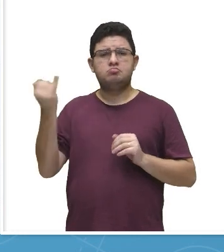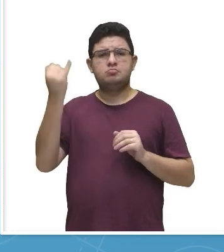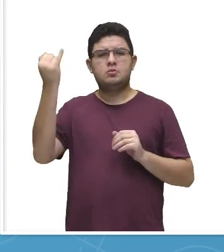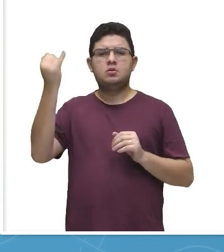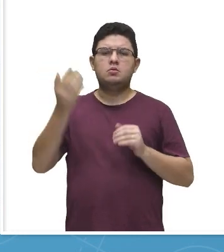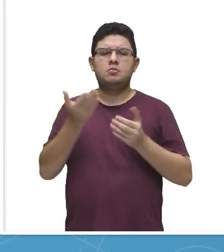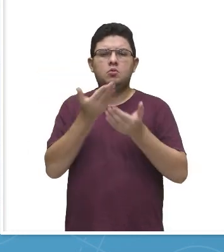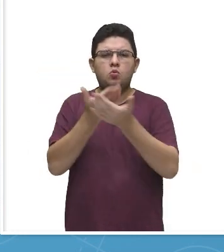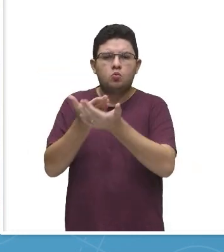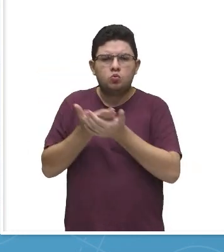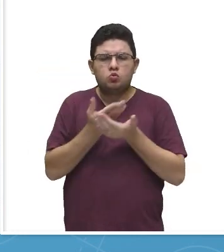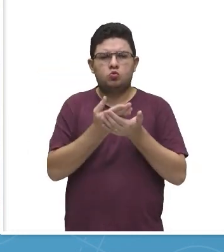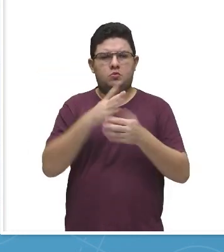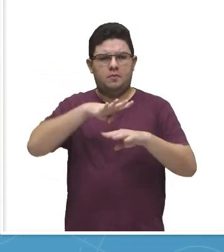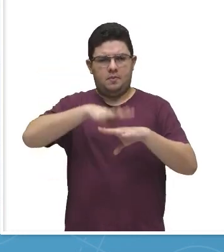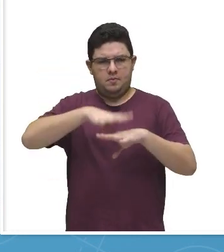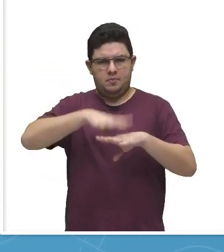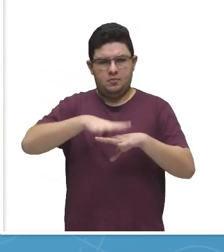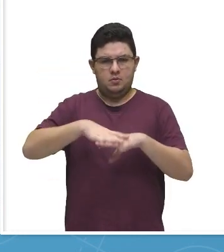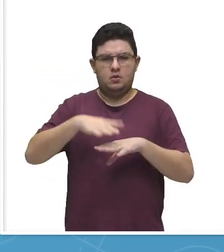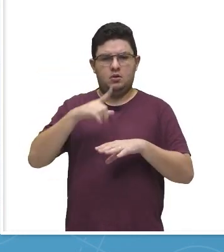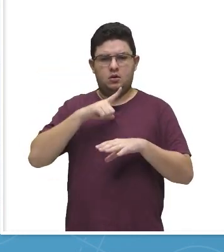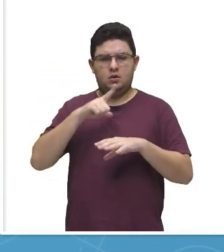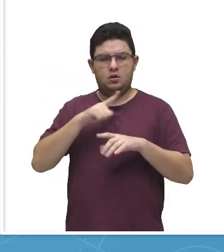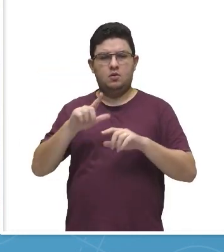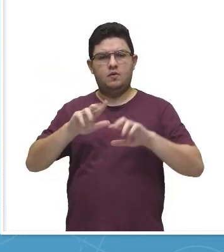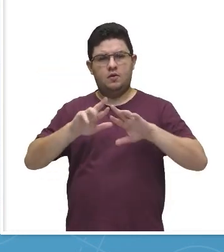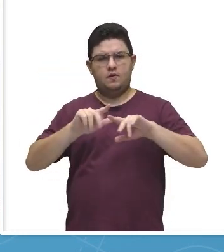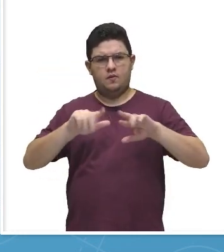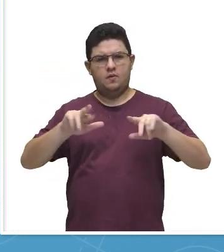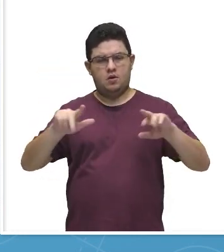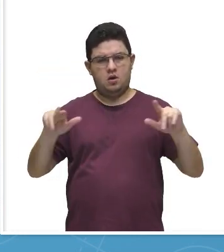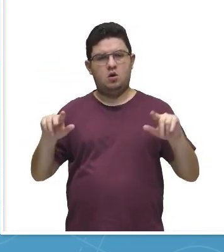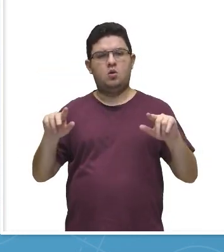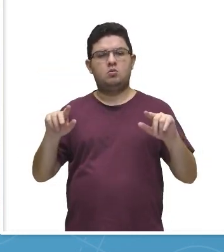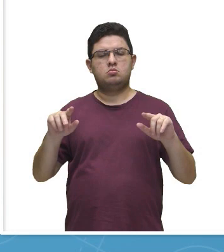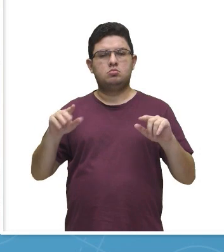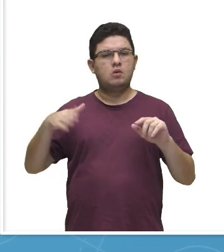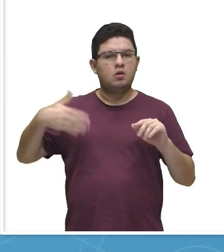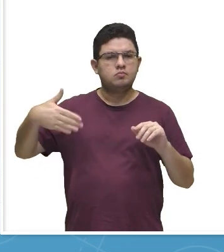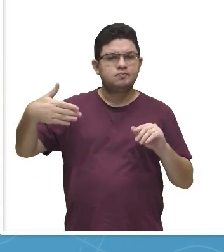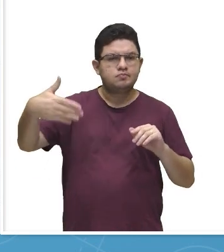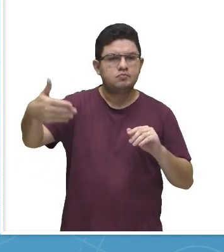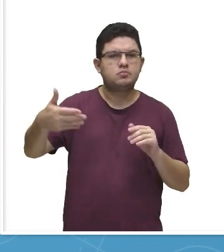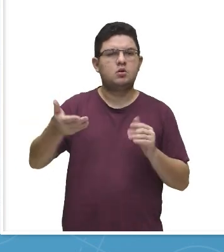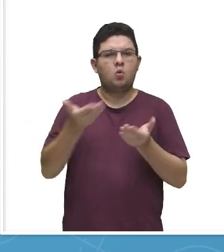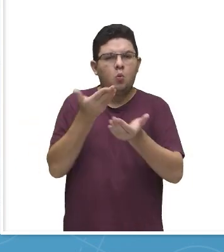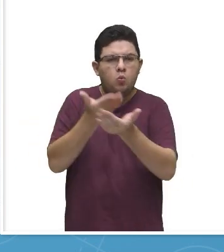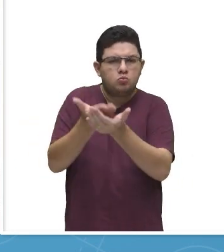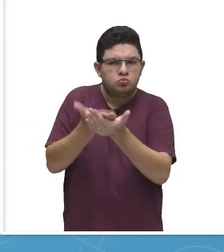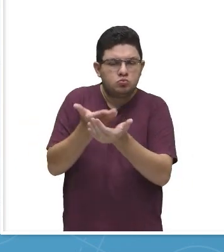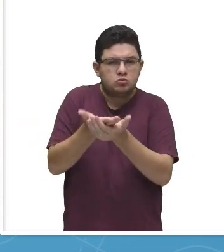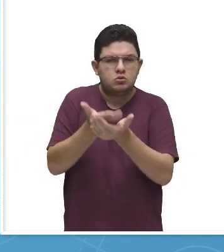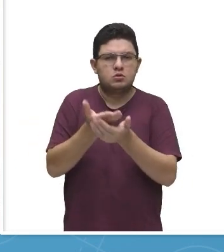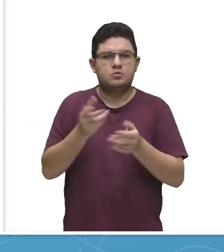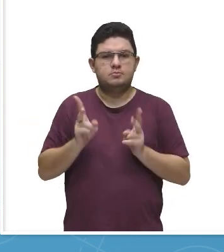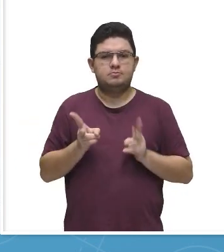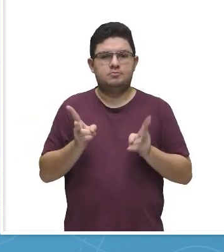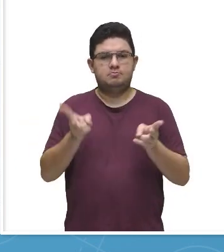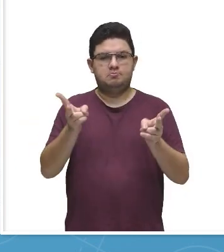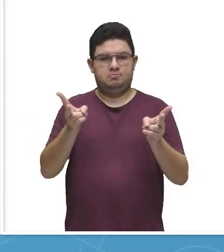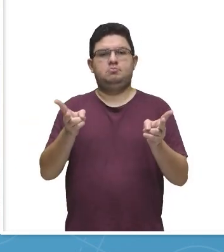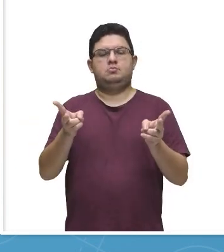matemática. São operações e propriedades que vão vos acompanhar durante toda a vida acadêmica de vocês dentro